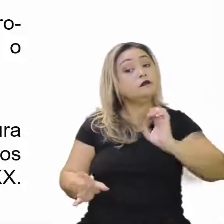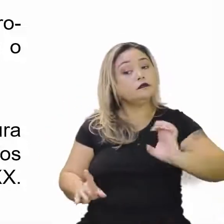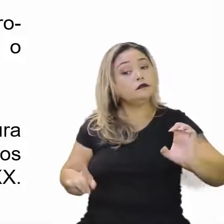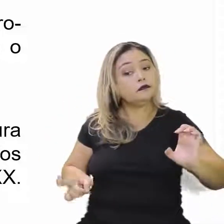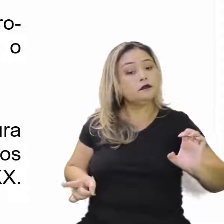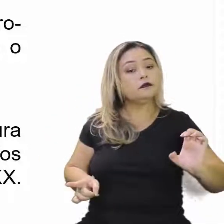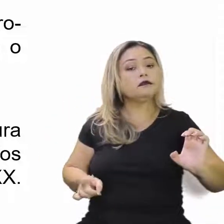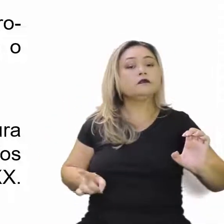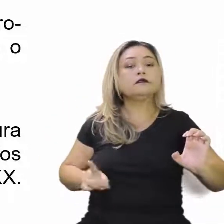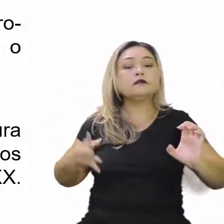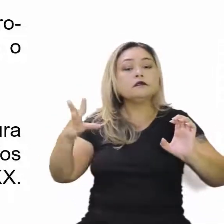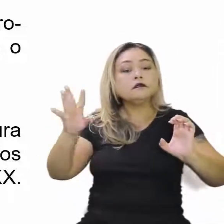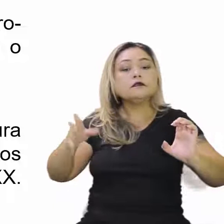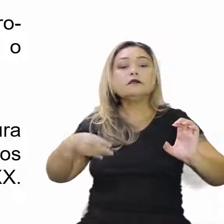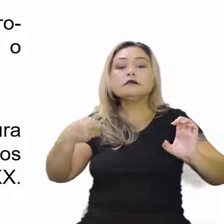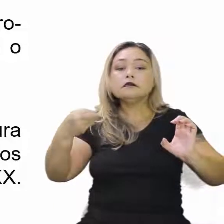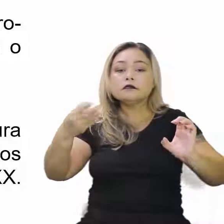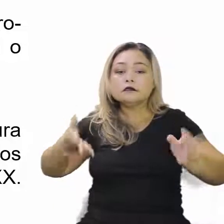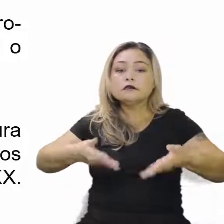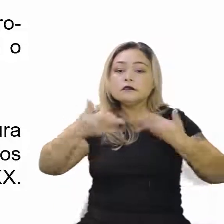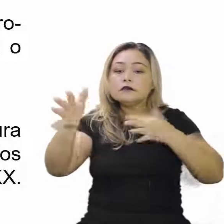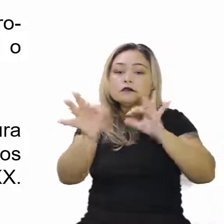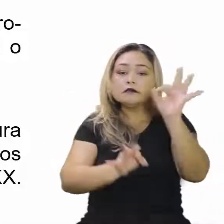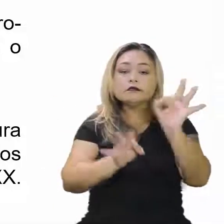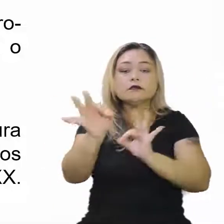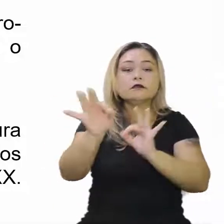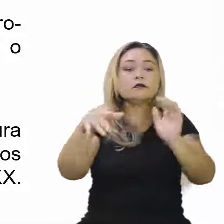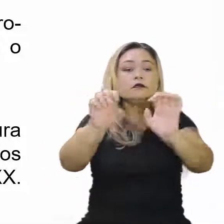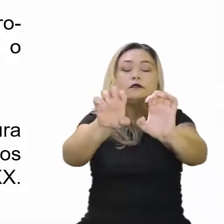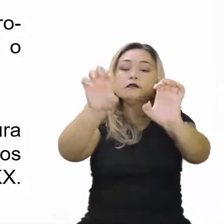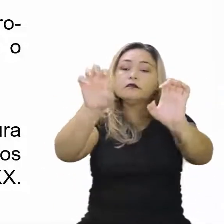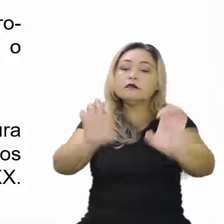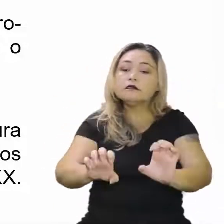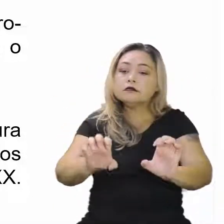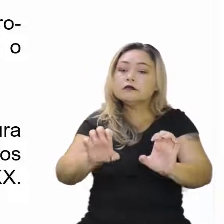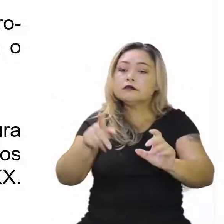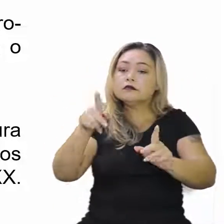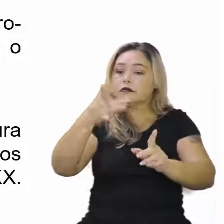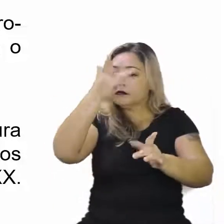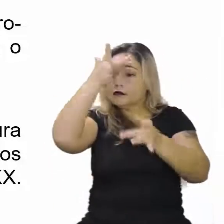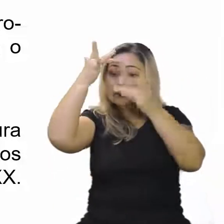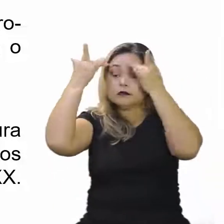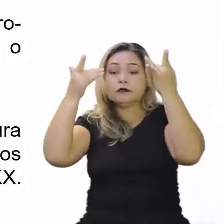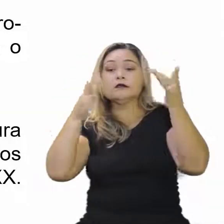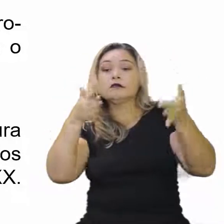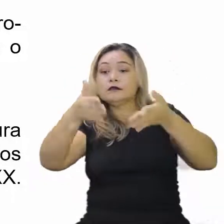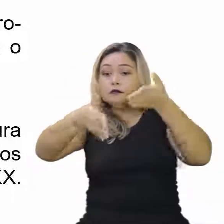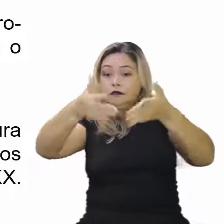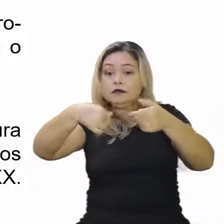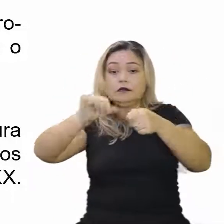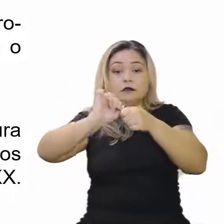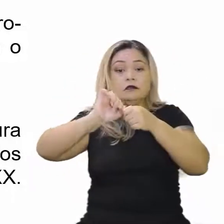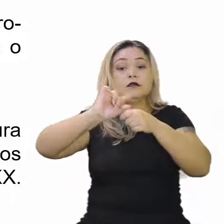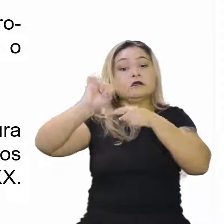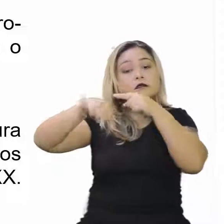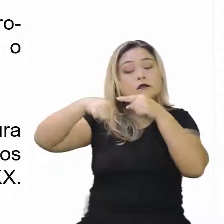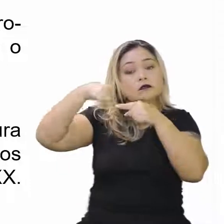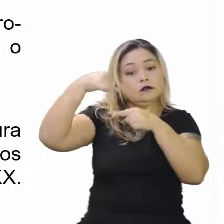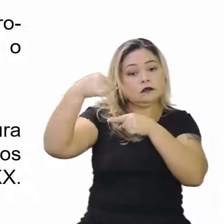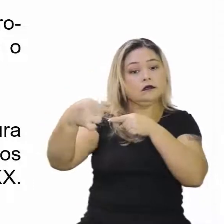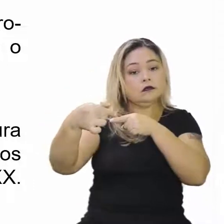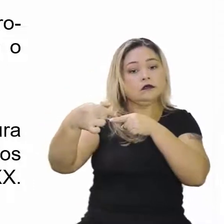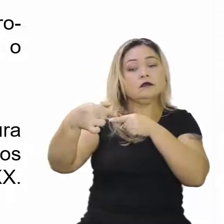letra E. Contribuiu para a formação da estrutura demográfica que viria